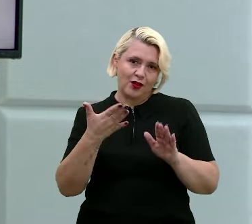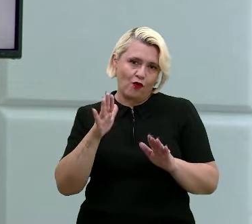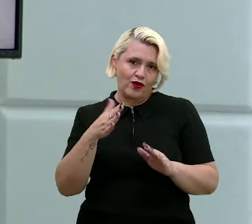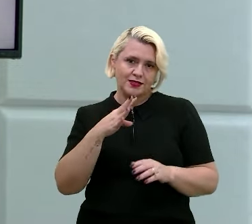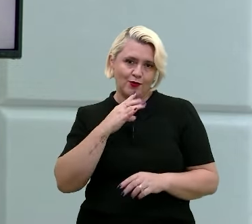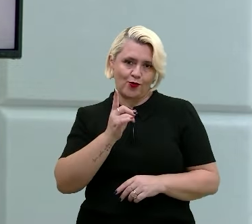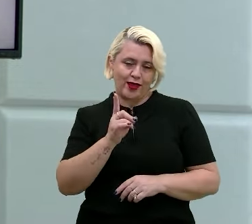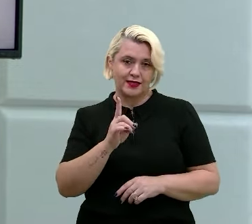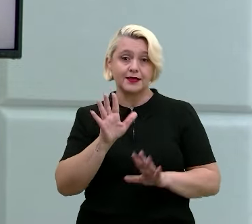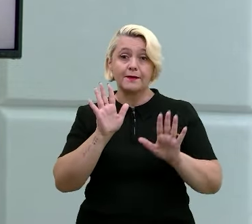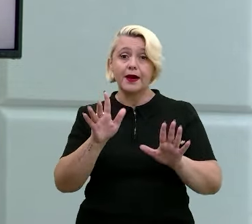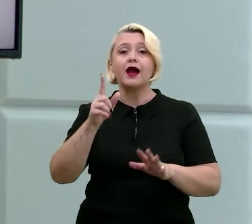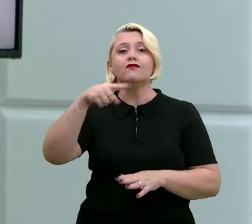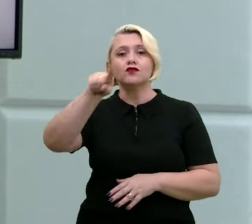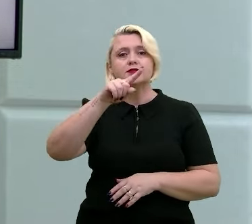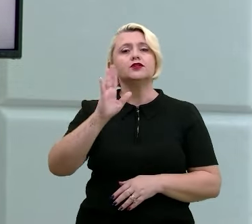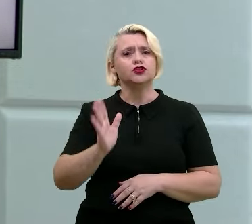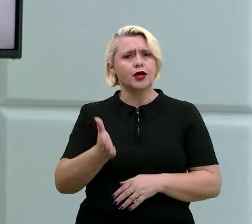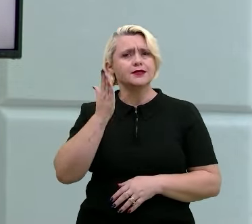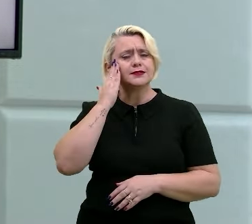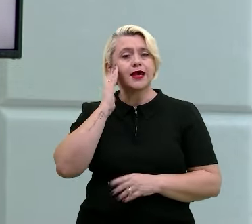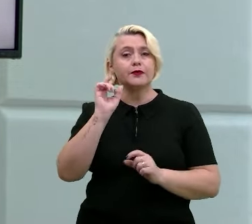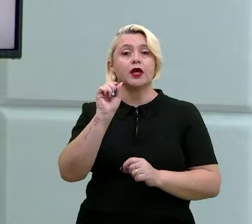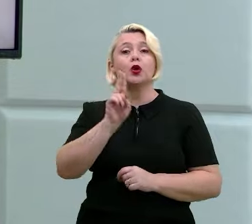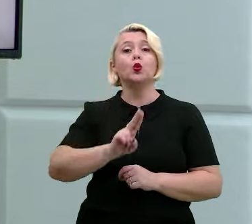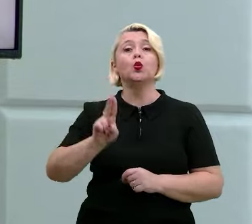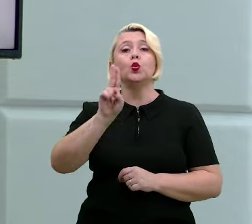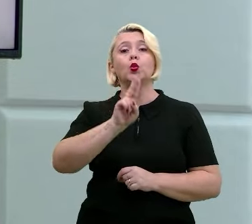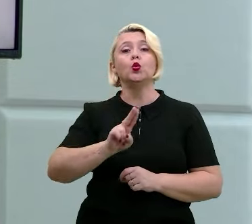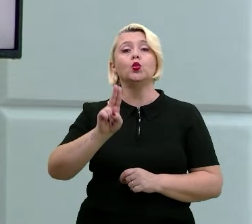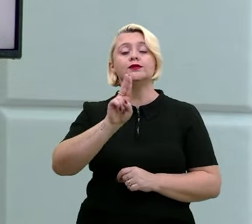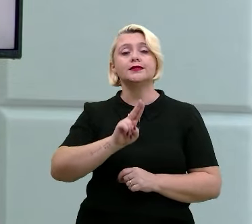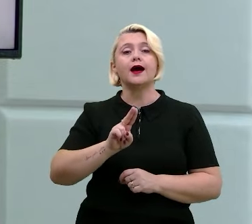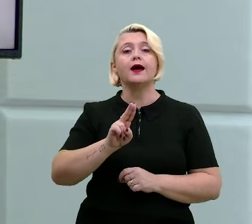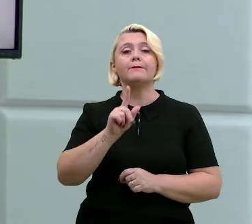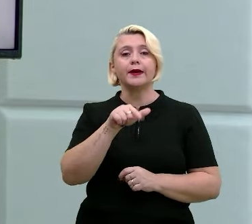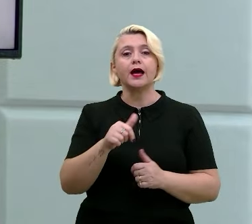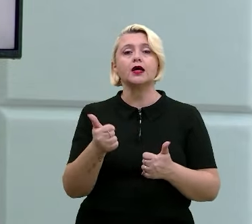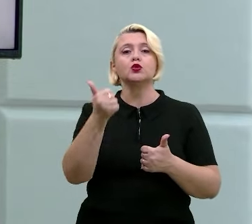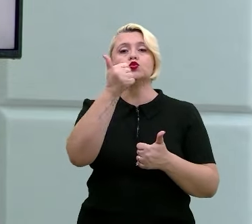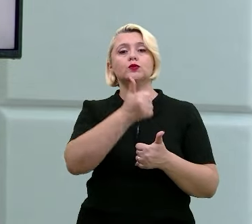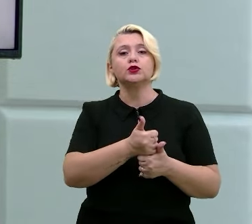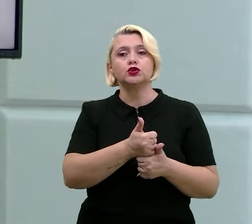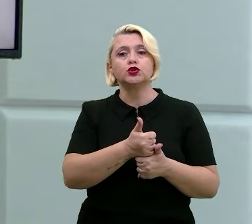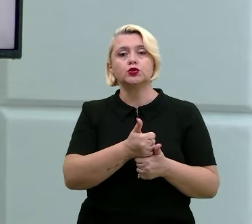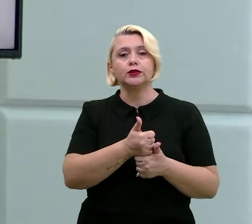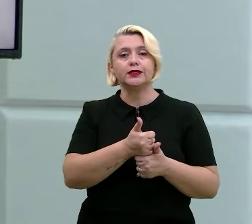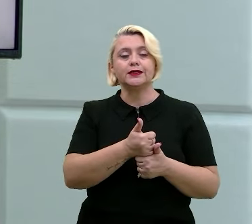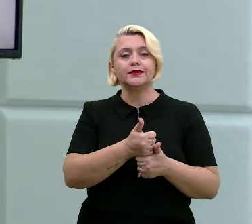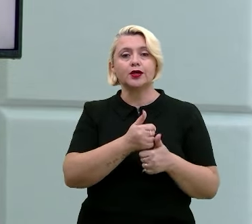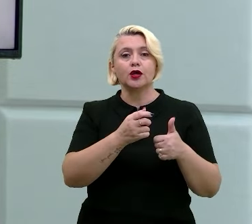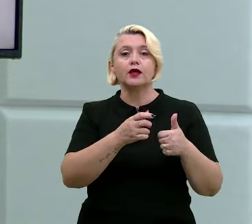você sabe que o uso é esse. É o uso do além disso. Além do mais. Ó, e tem